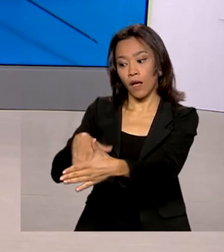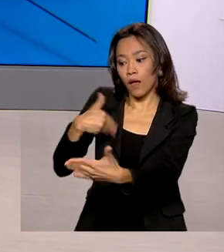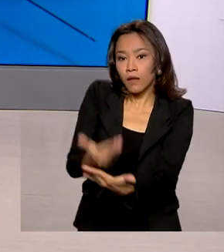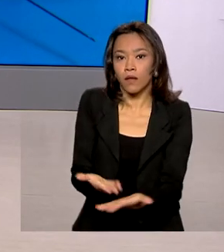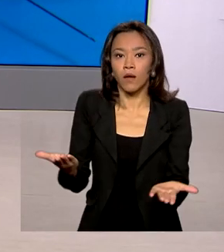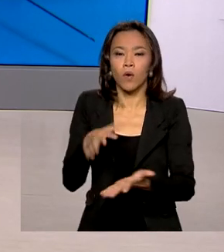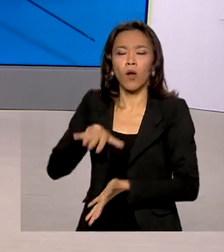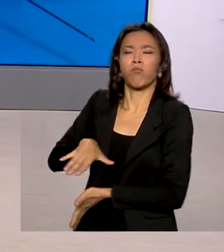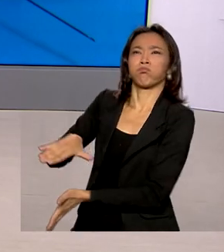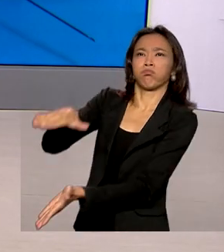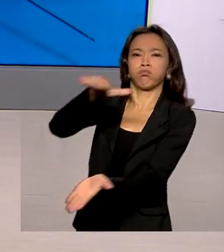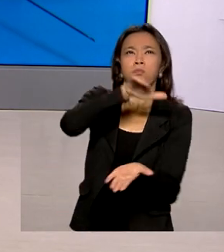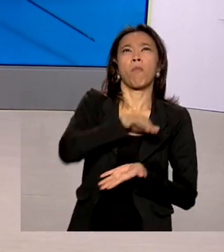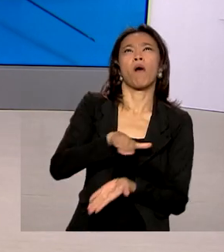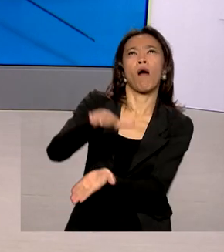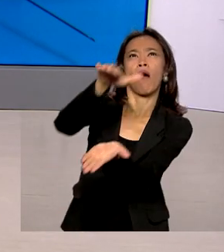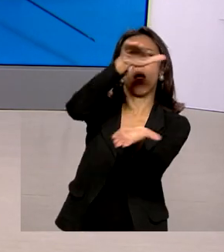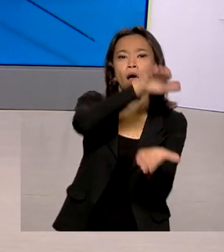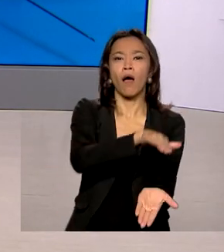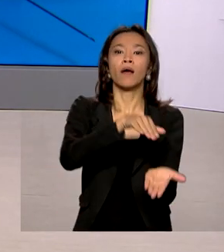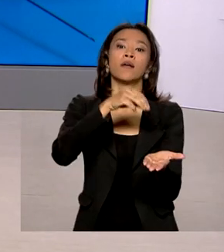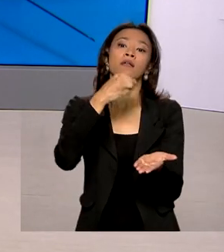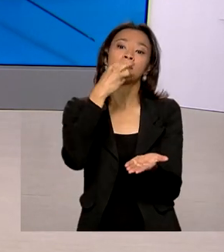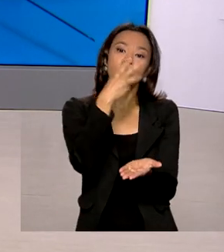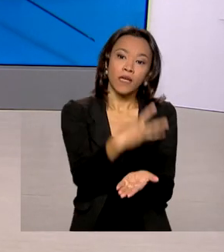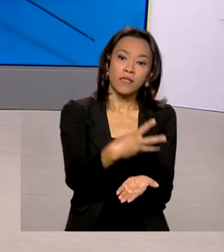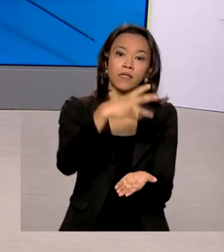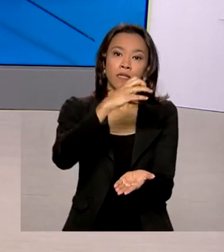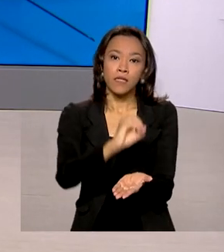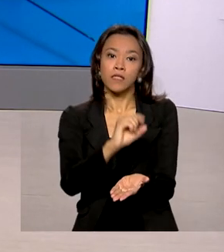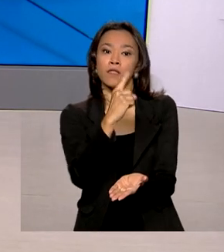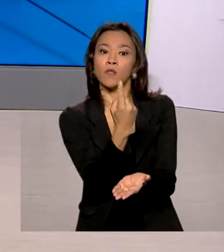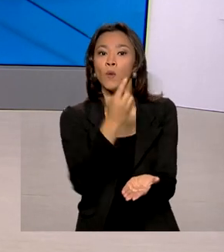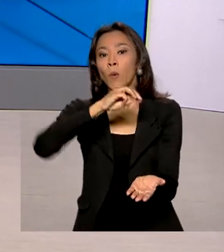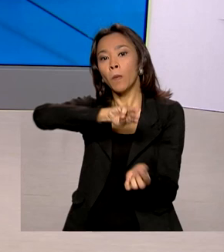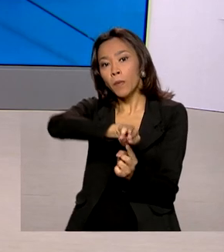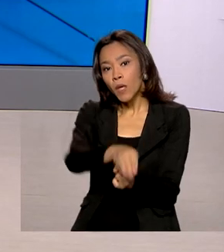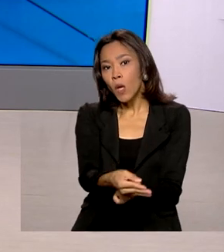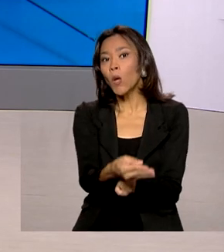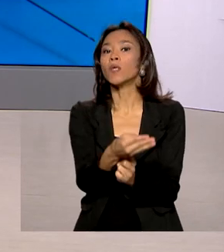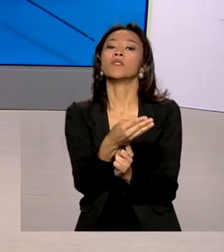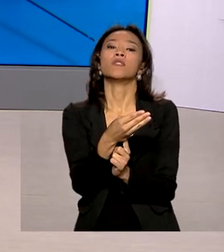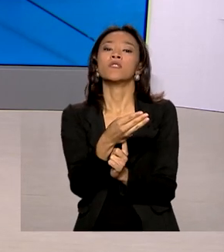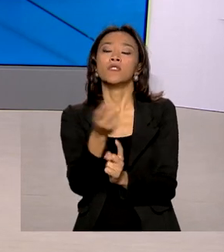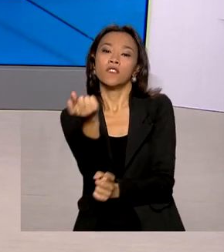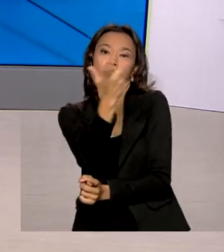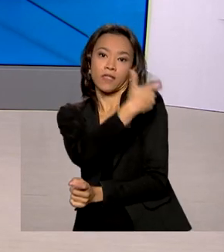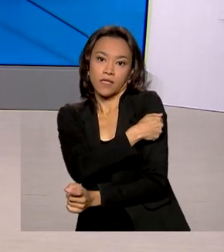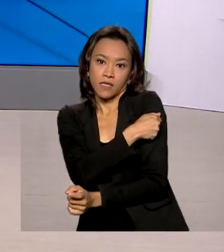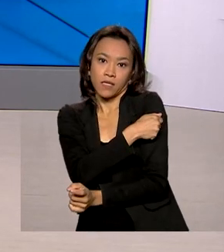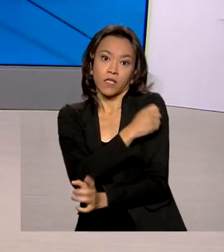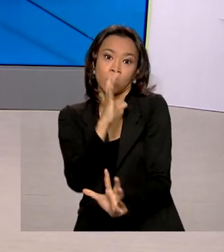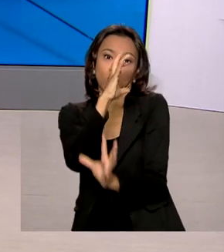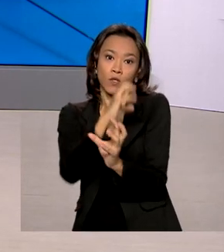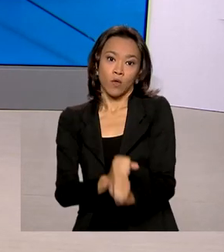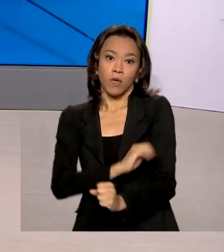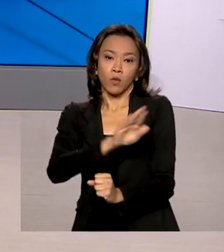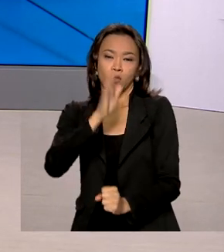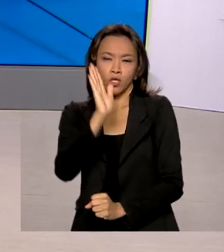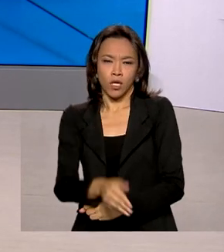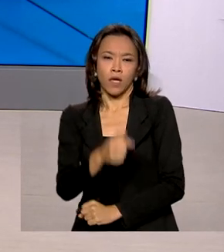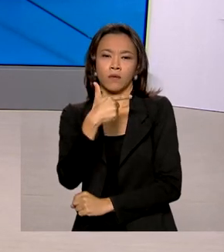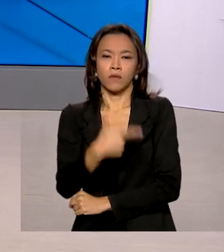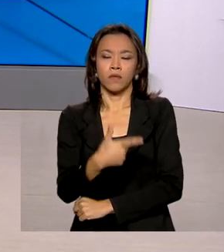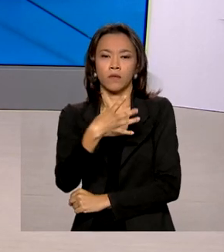distribuídas mais de 301 milhões de doses de vacinas. As doses aplicadas somam mais de 242